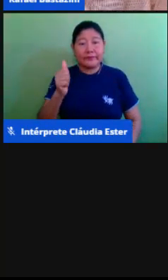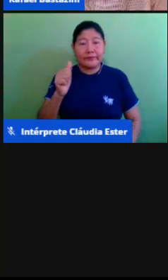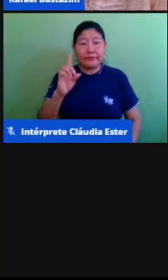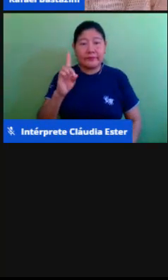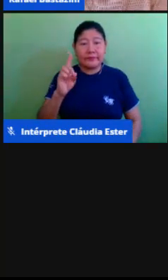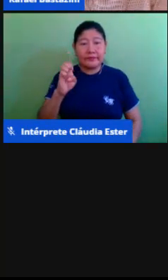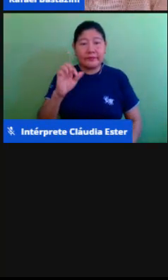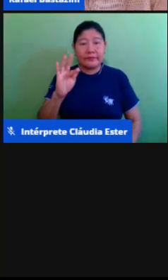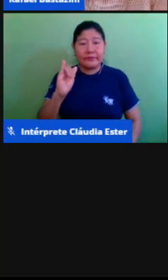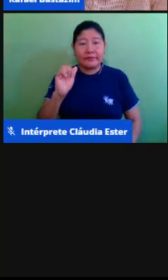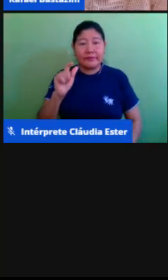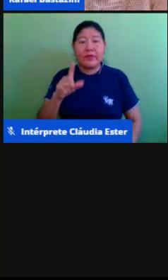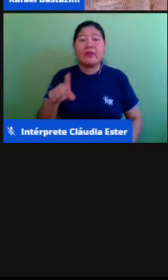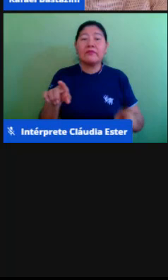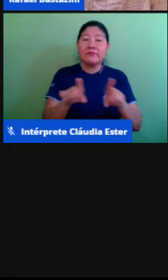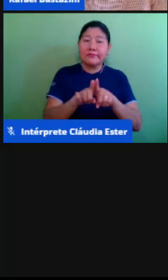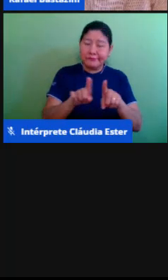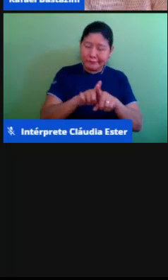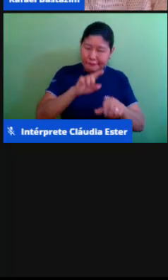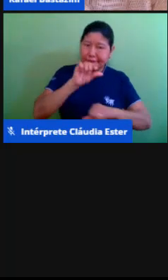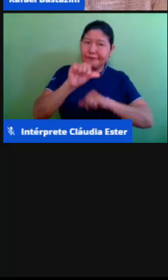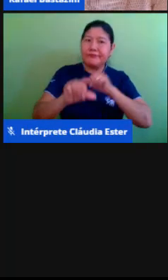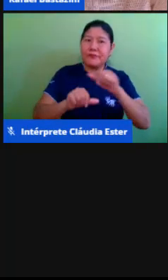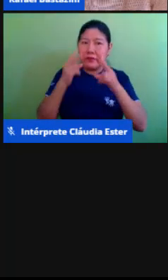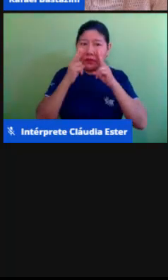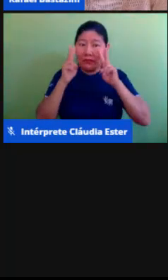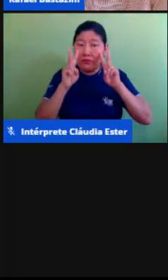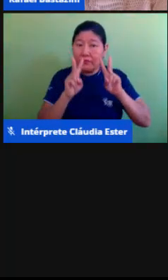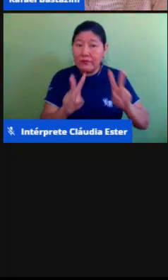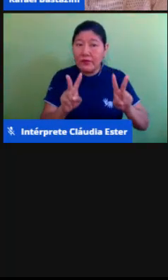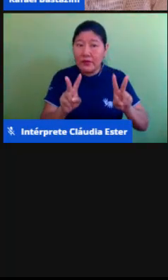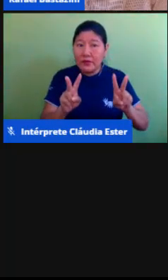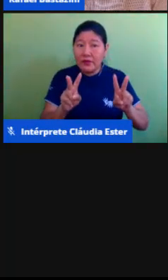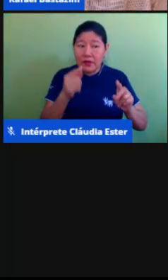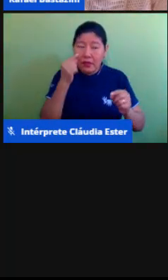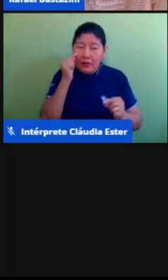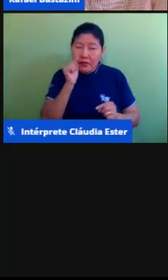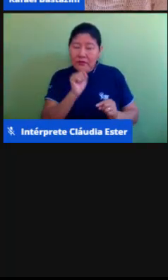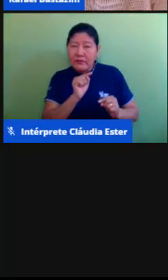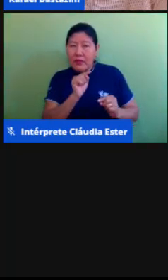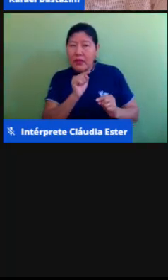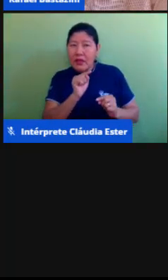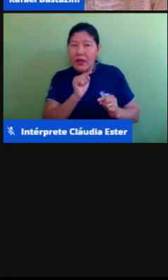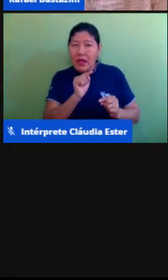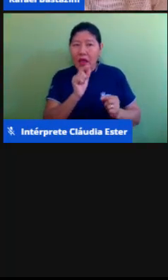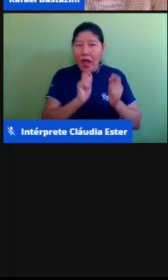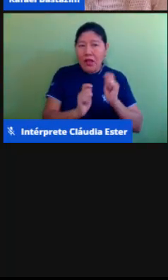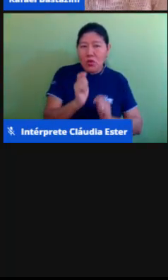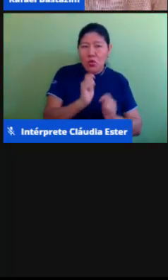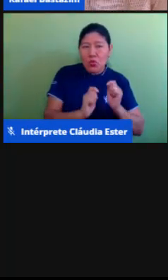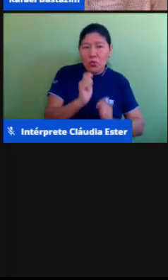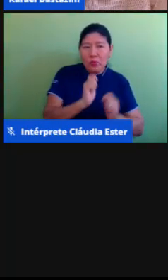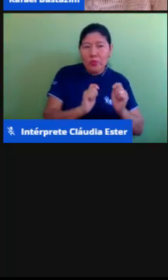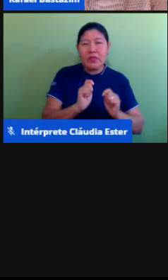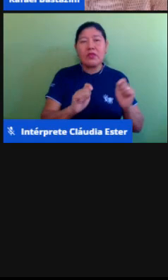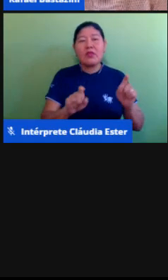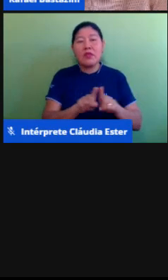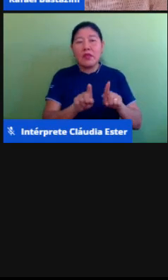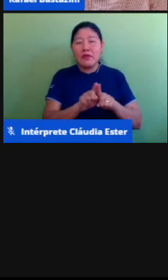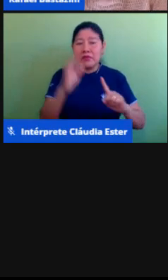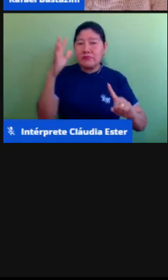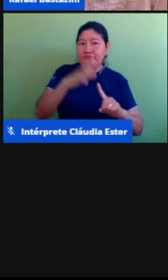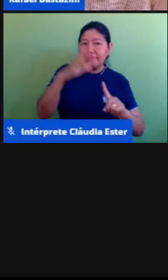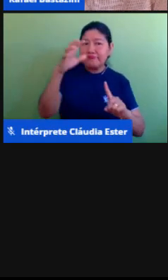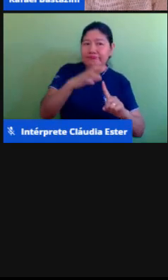Então, perceba que esse dinamismo do ponto de vista econômico e as políticas implementadas causaram